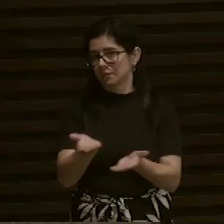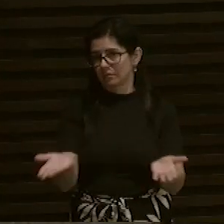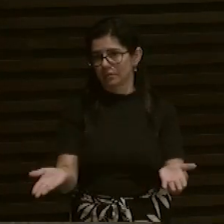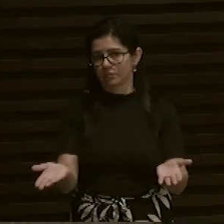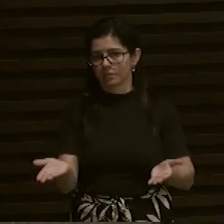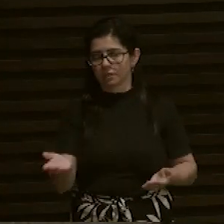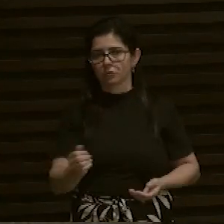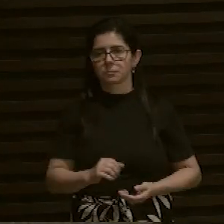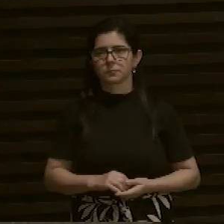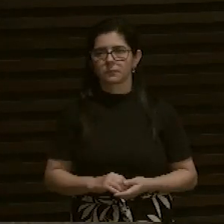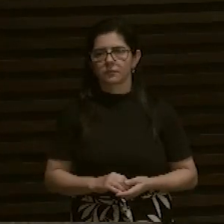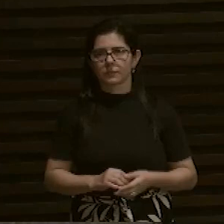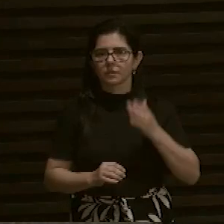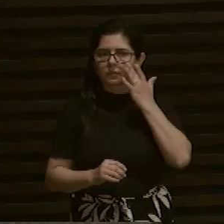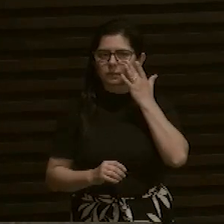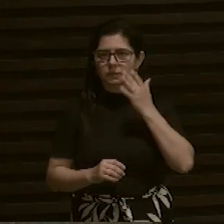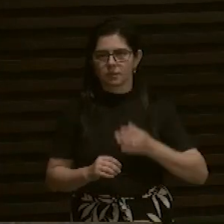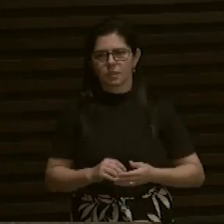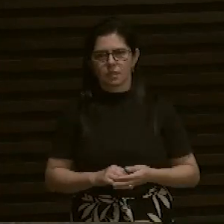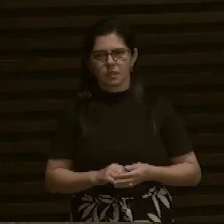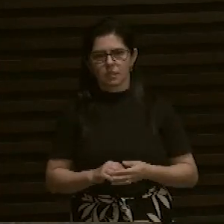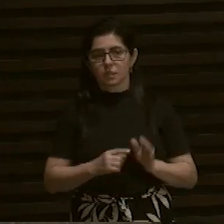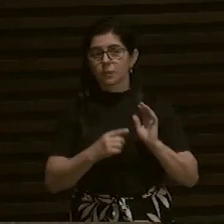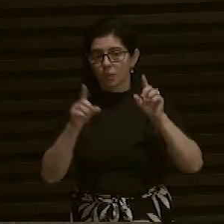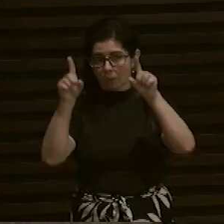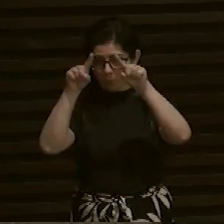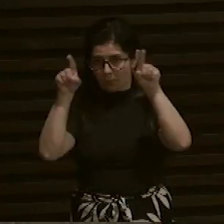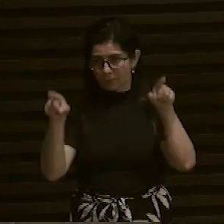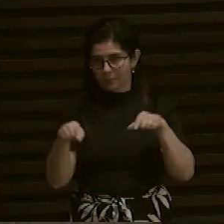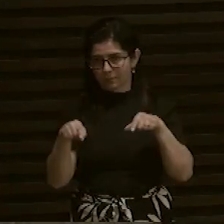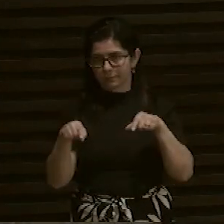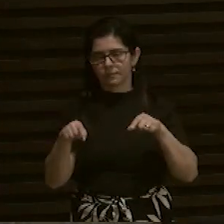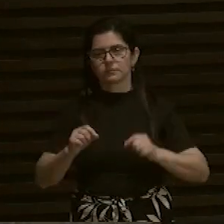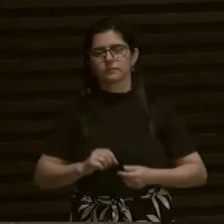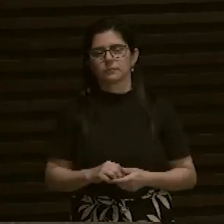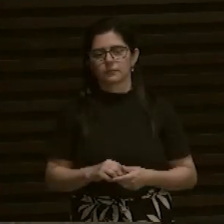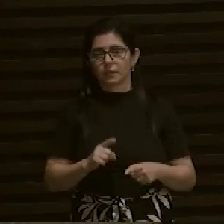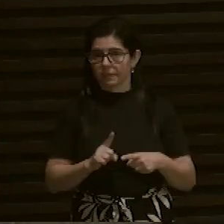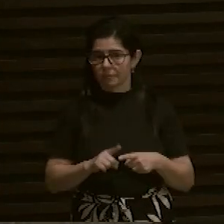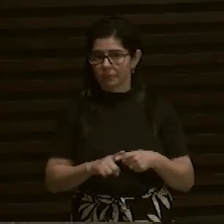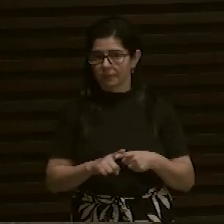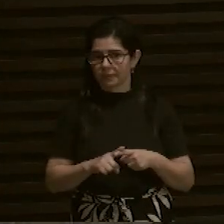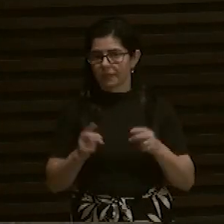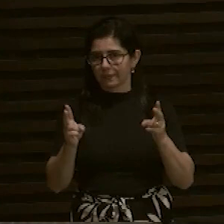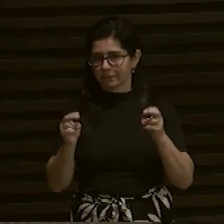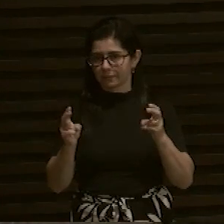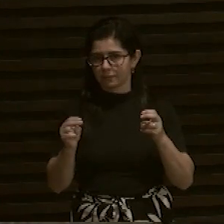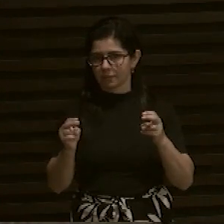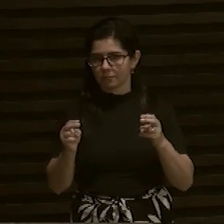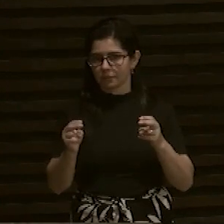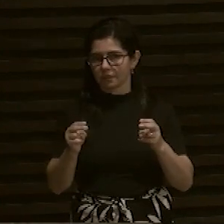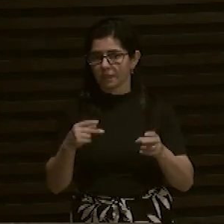Então eu quero abrir um parênteses aqui com vocês, porque tem uma expressão aqui que ele fala de crente